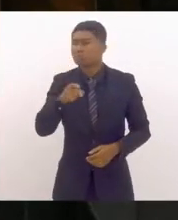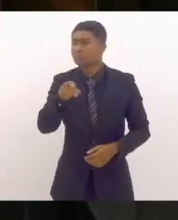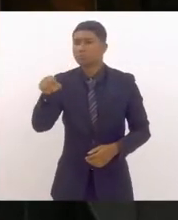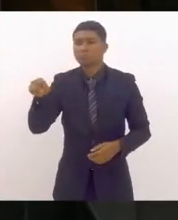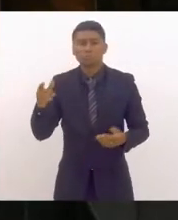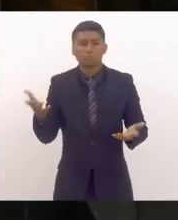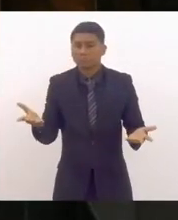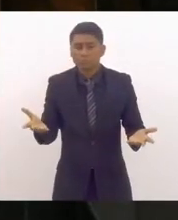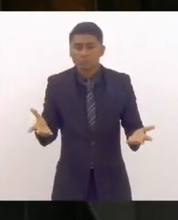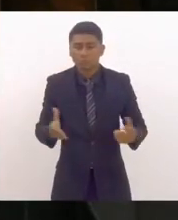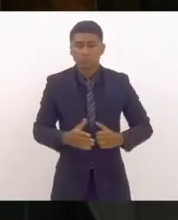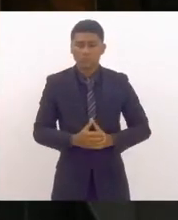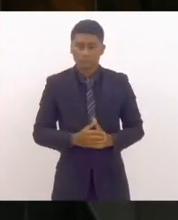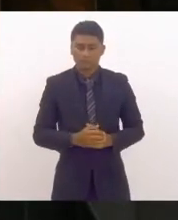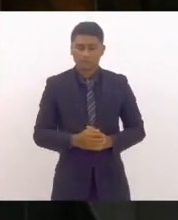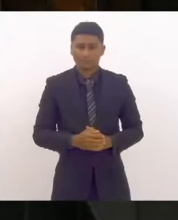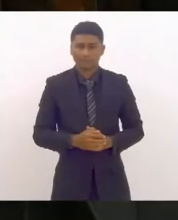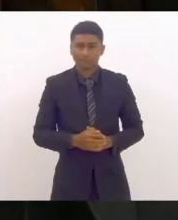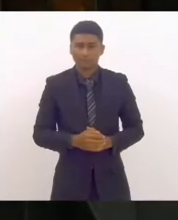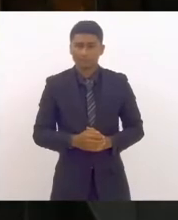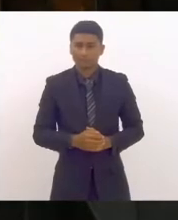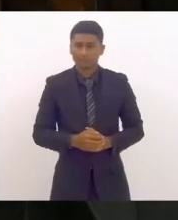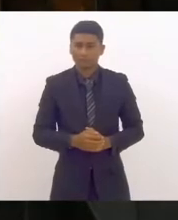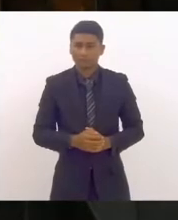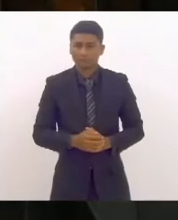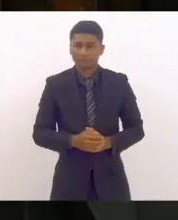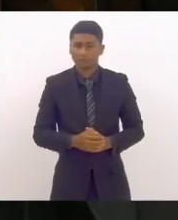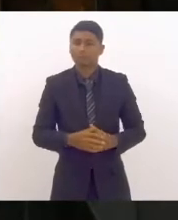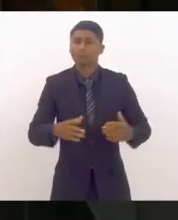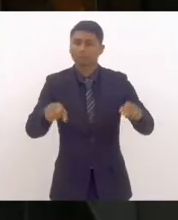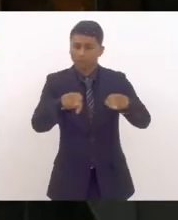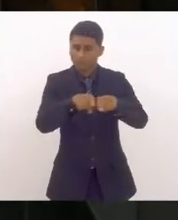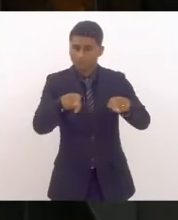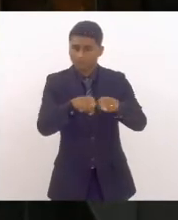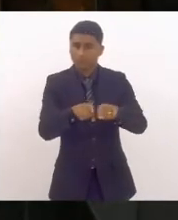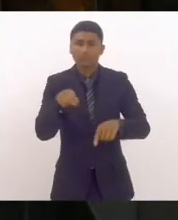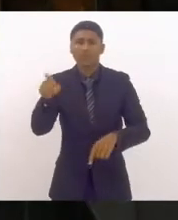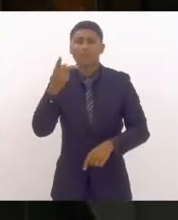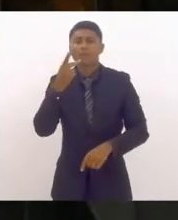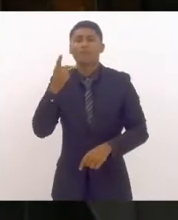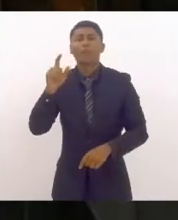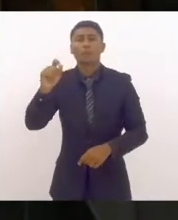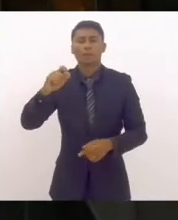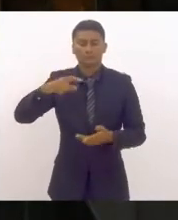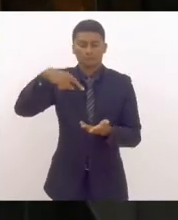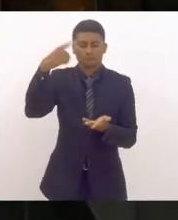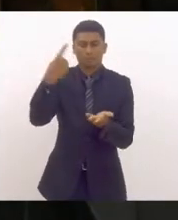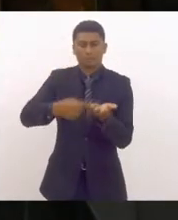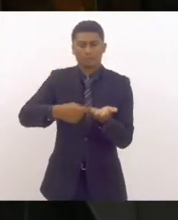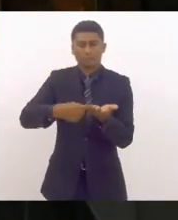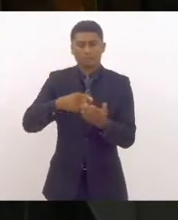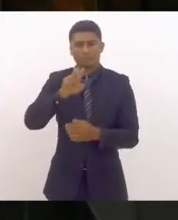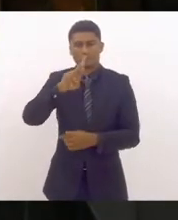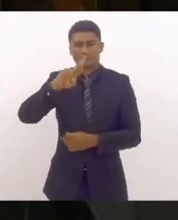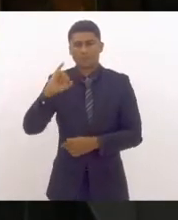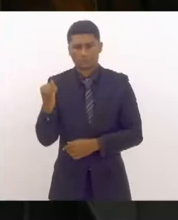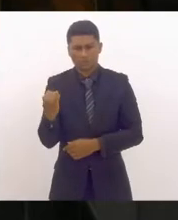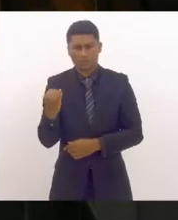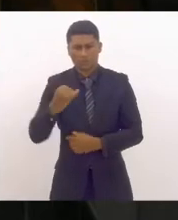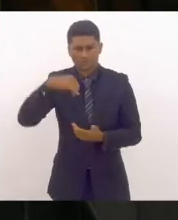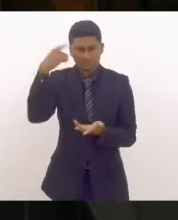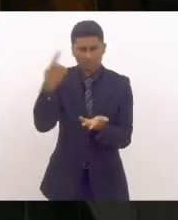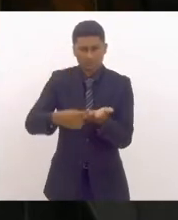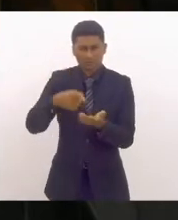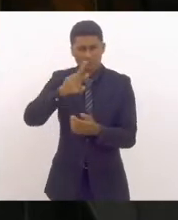então é e ao mesmo tempo ele vem e fala no pacto RJ sim mas são os